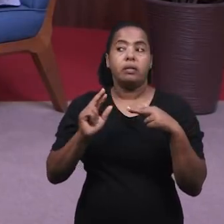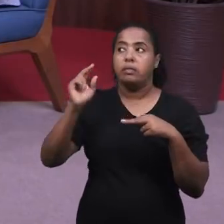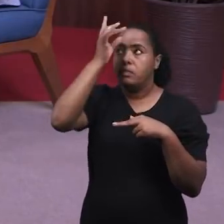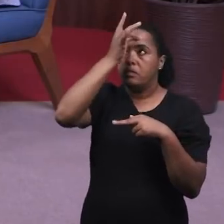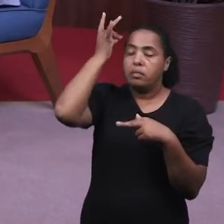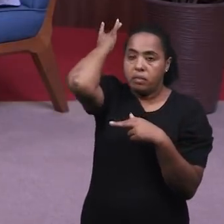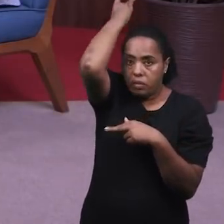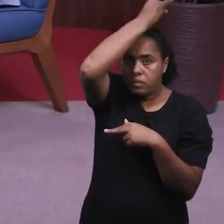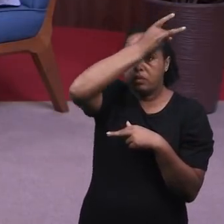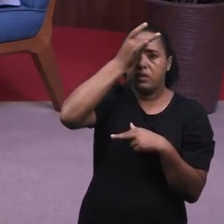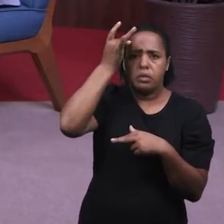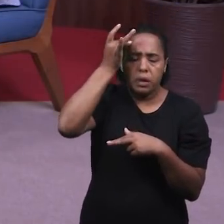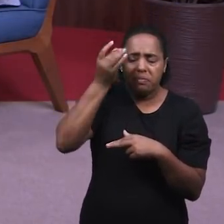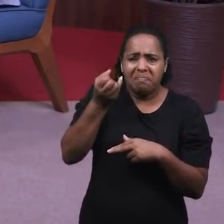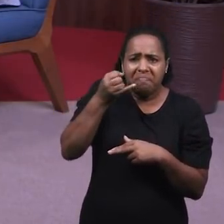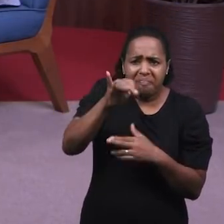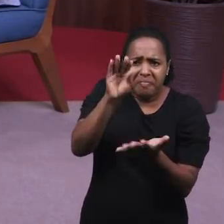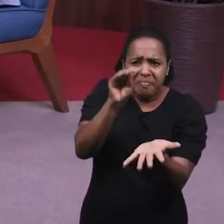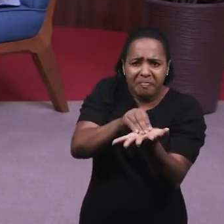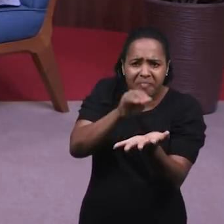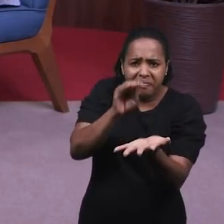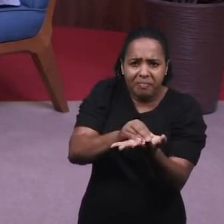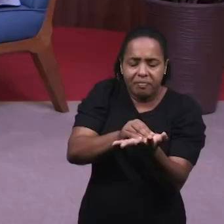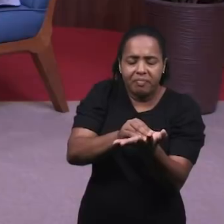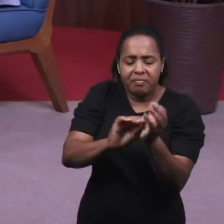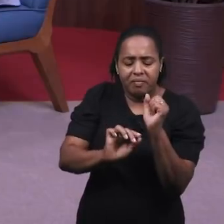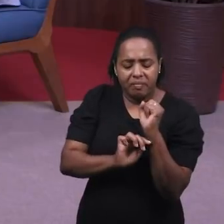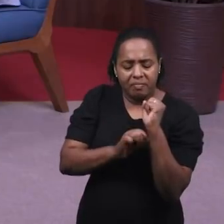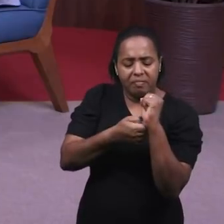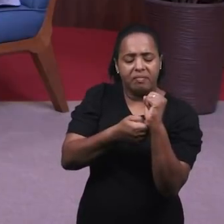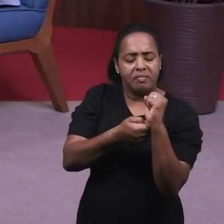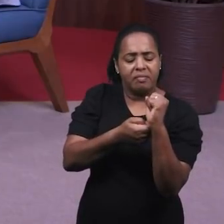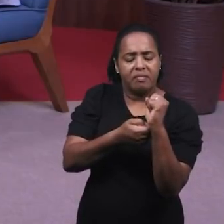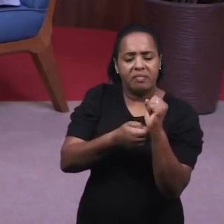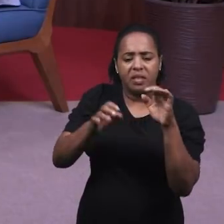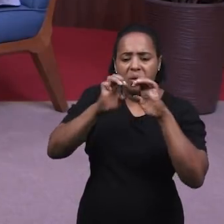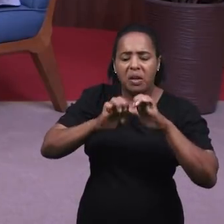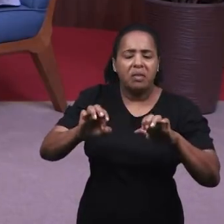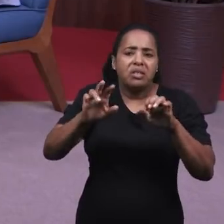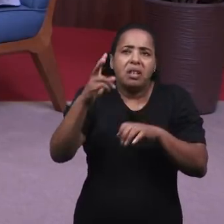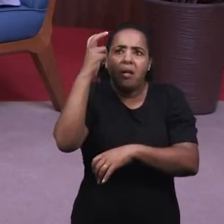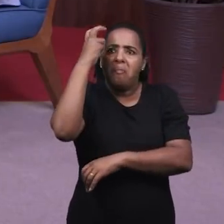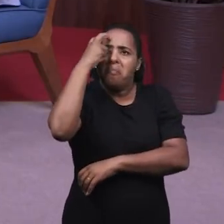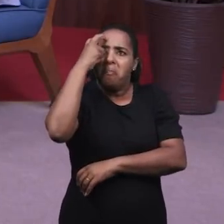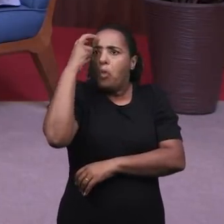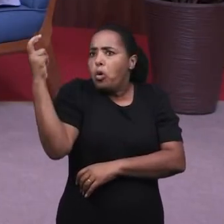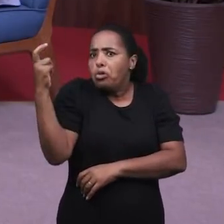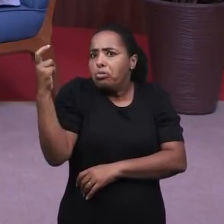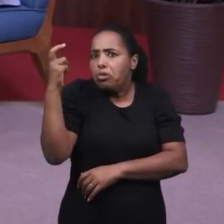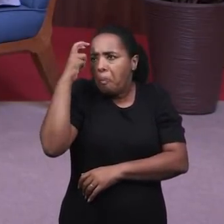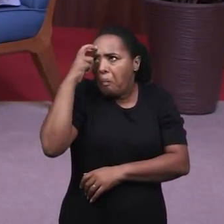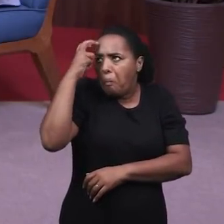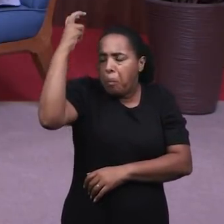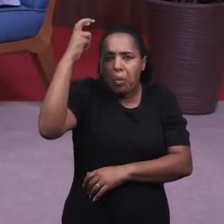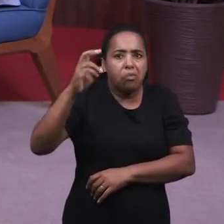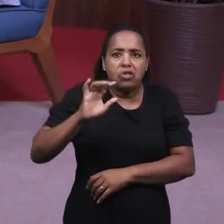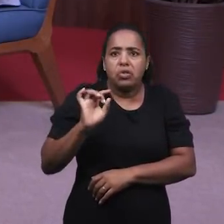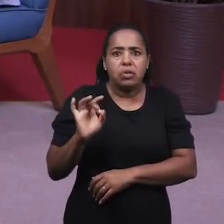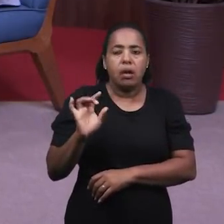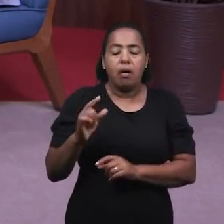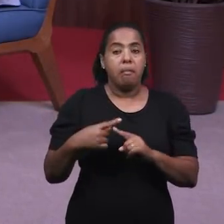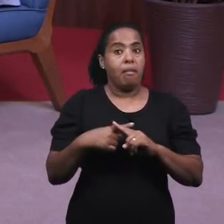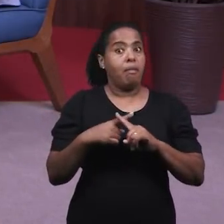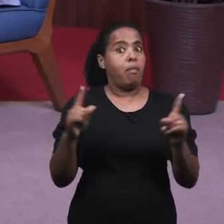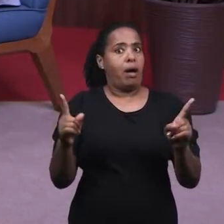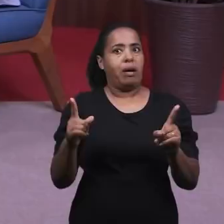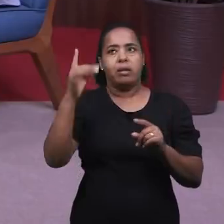Santo. Sem a revelação do mistério, o evangelho se torna cultural, intelectual. Mas